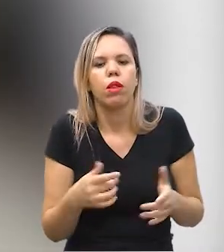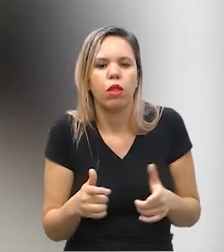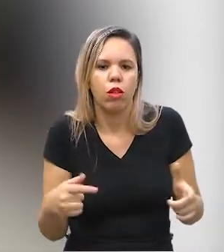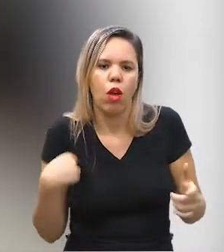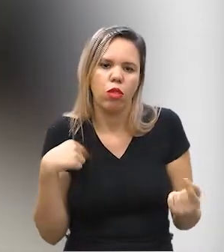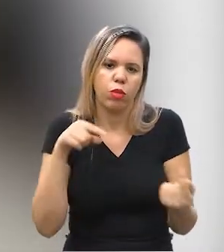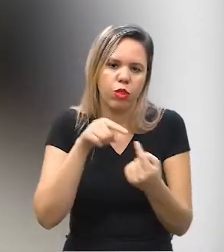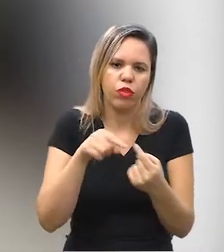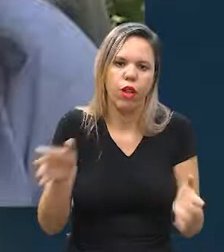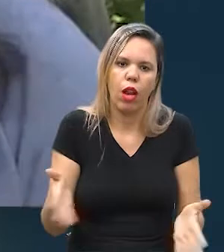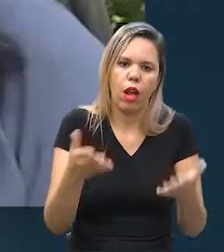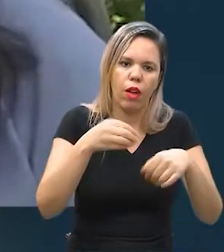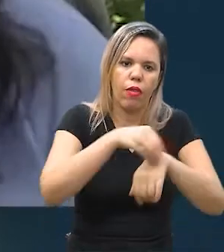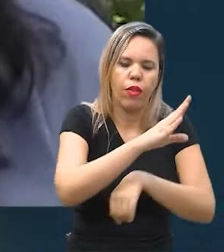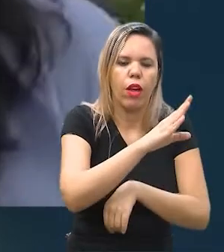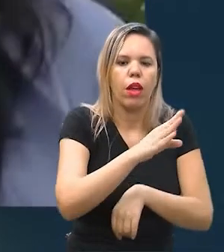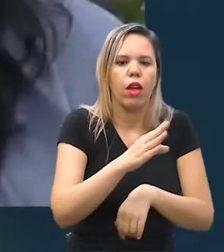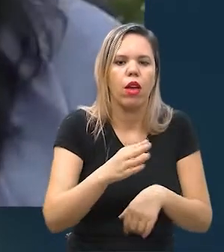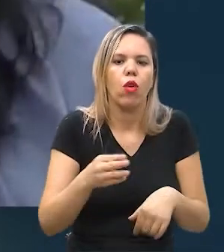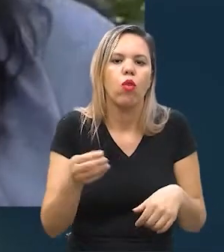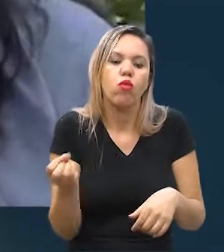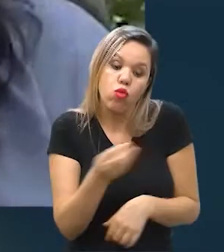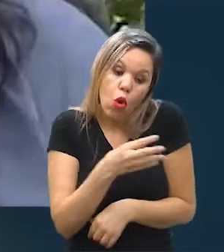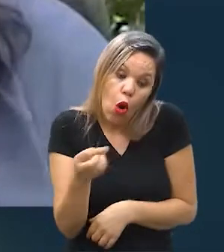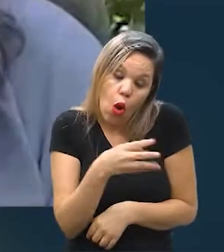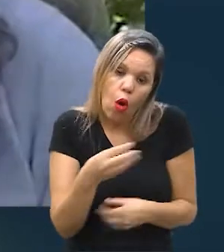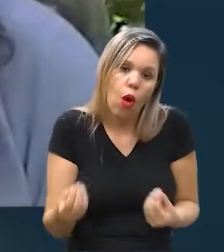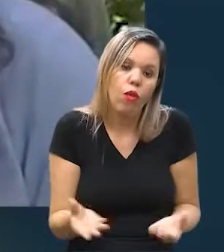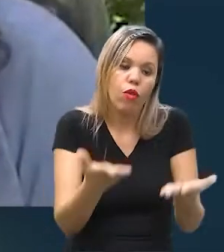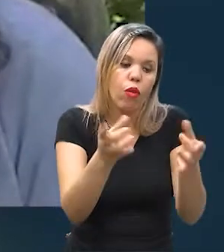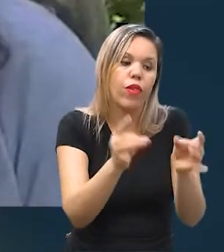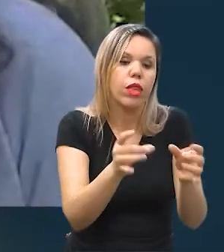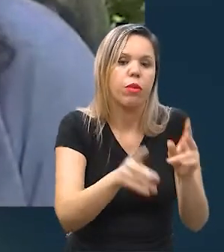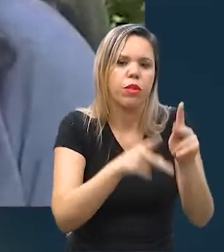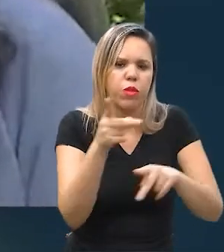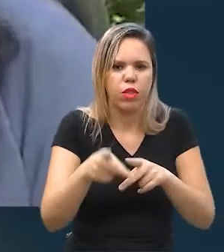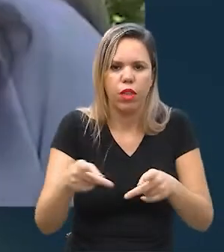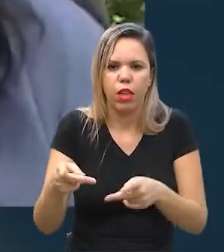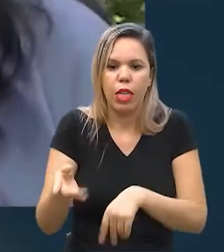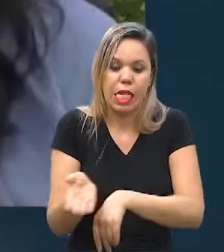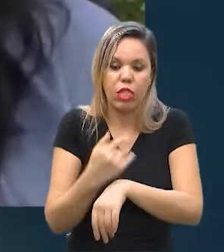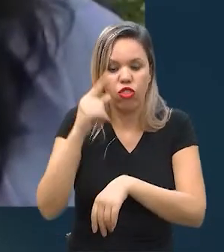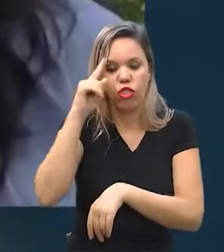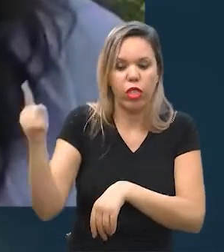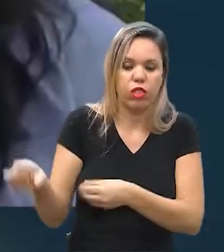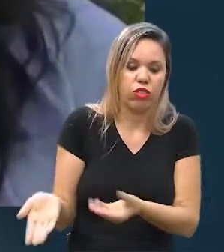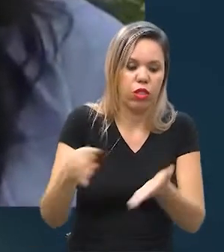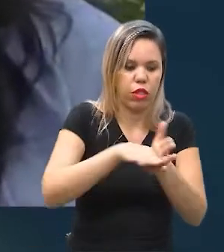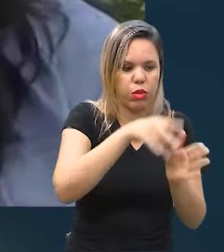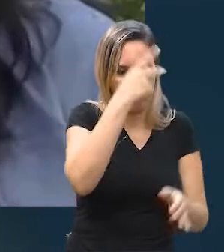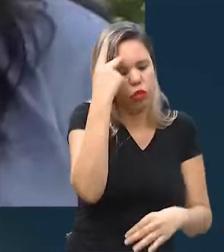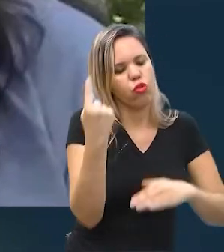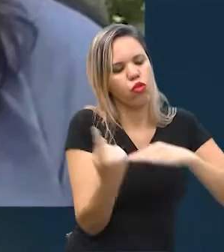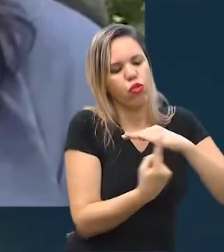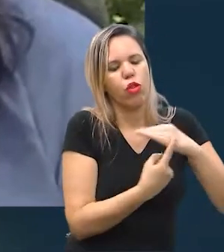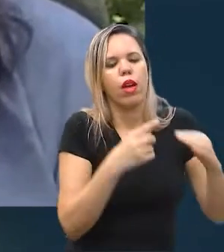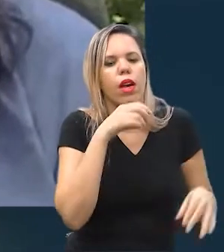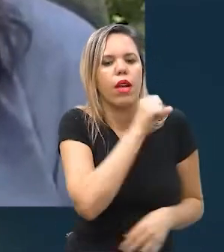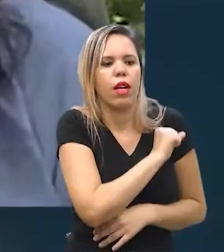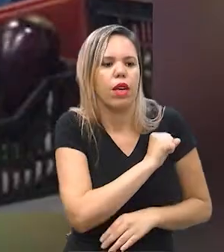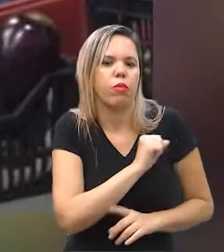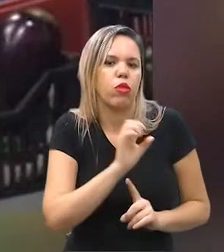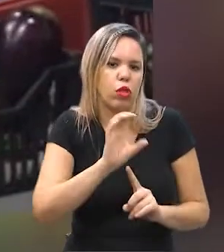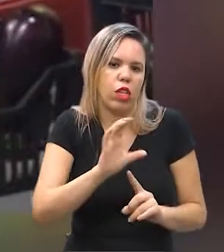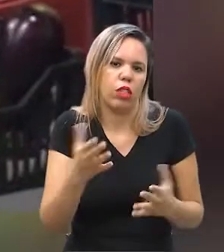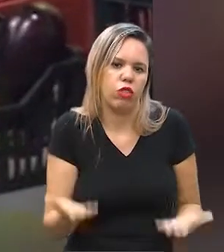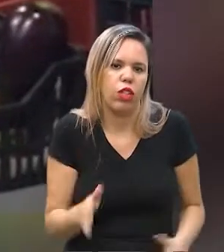é a questão de levar o fresco para casa. Então, é o produto que é colhido na véspera, chega na casa do cliente. Então, é